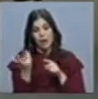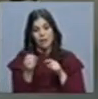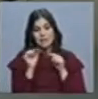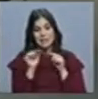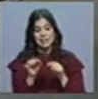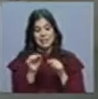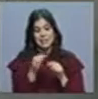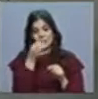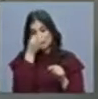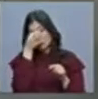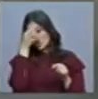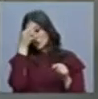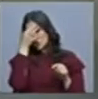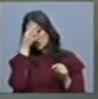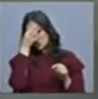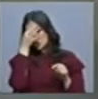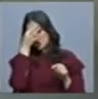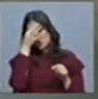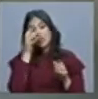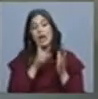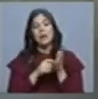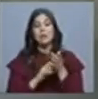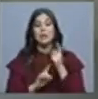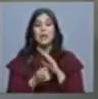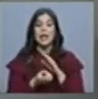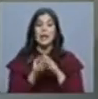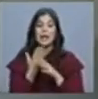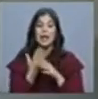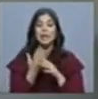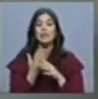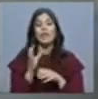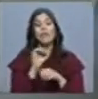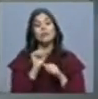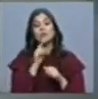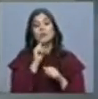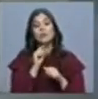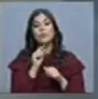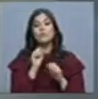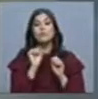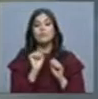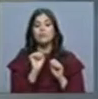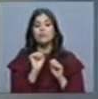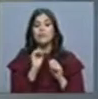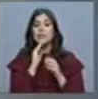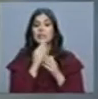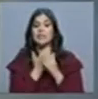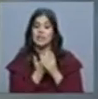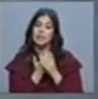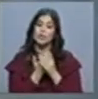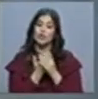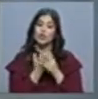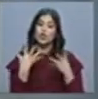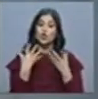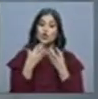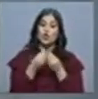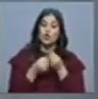uma precisão absolutamente notável, foi preciso criar um dispositivo chamado CODE-TRAIN, que junte de uma